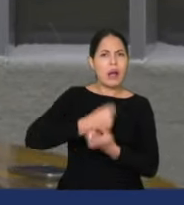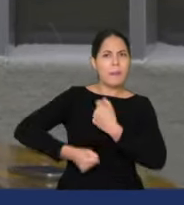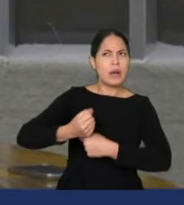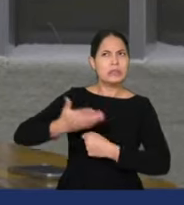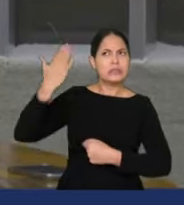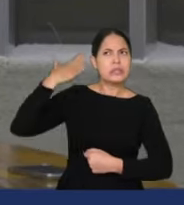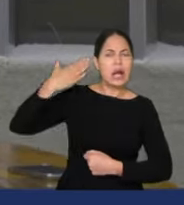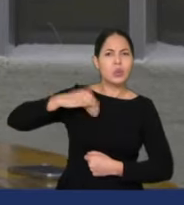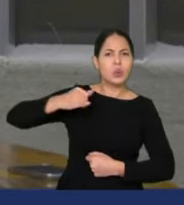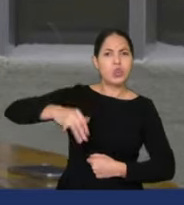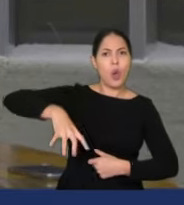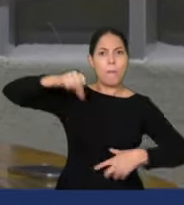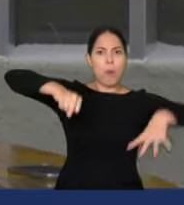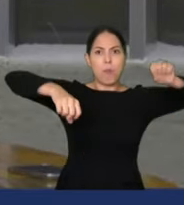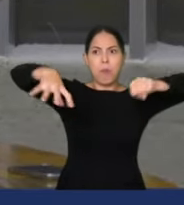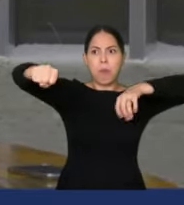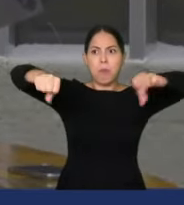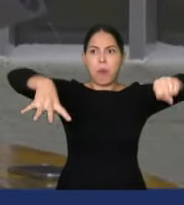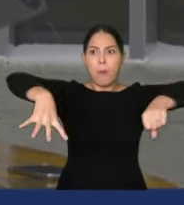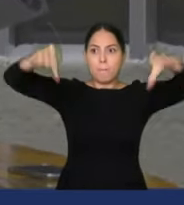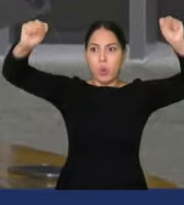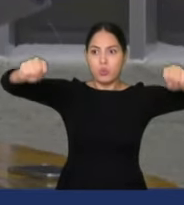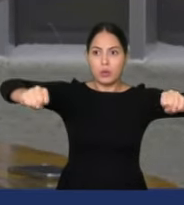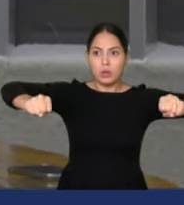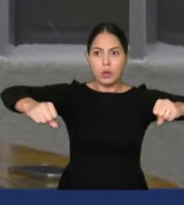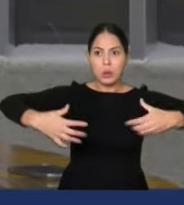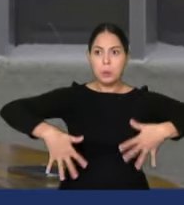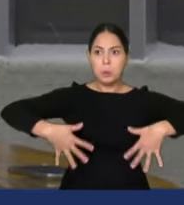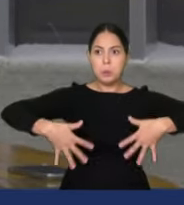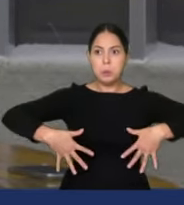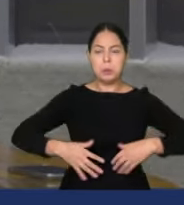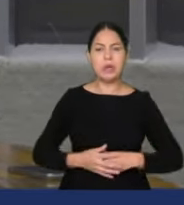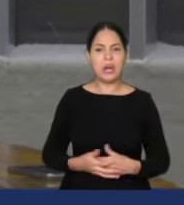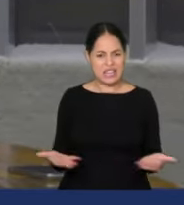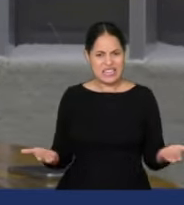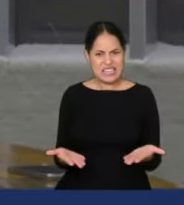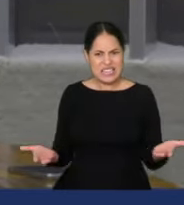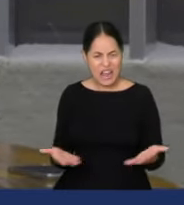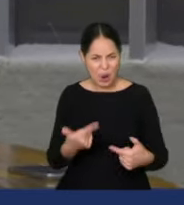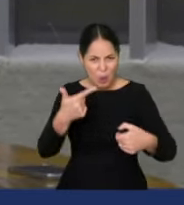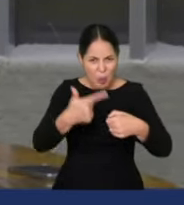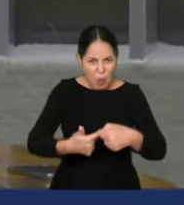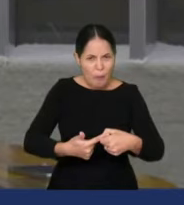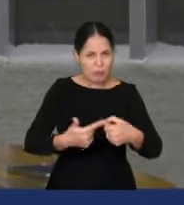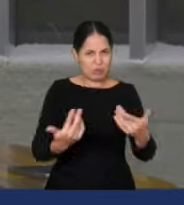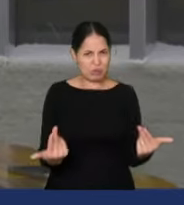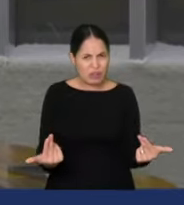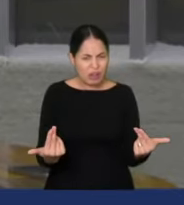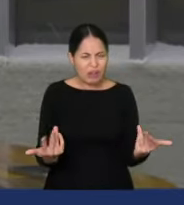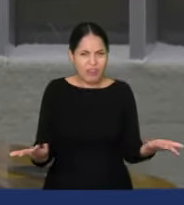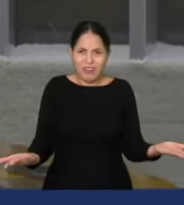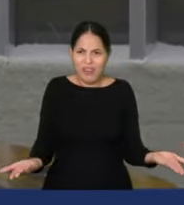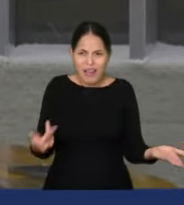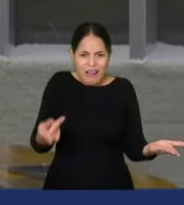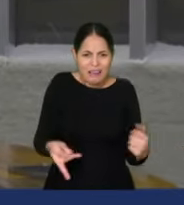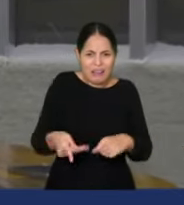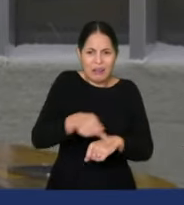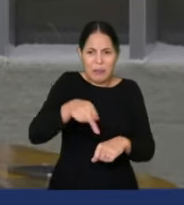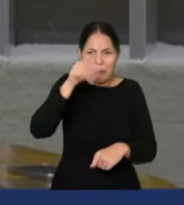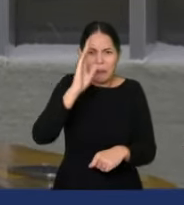energia elétrica. E estamos tendo um apagão de combustíveis no nosso país. O combustível chegou a um